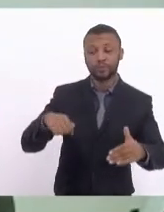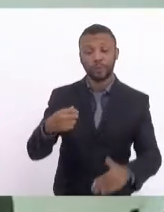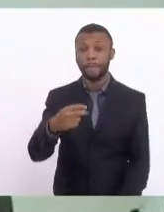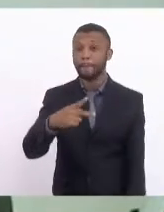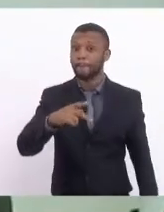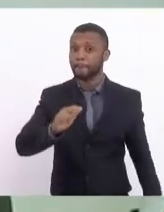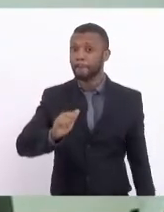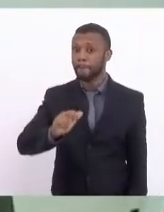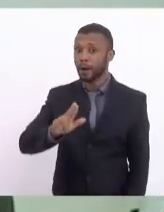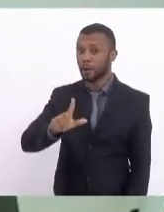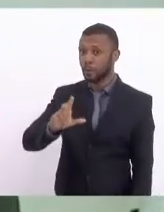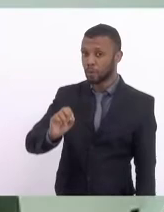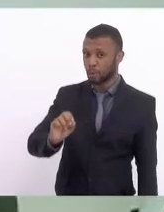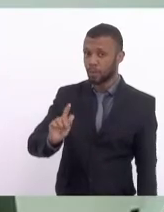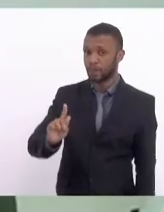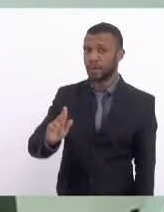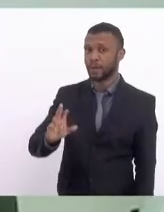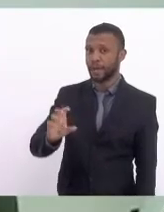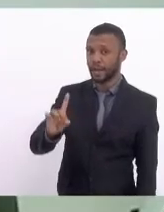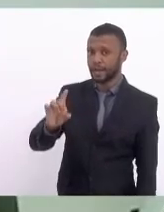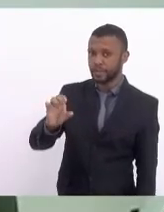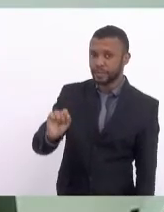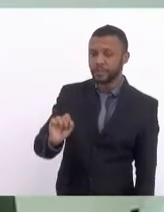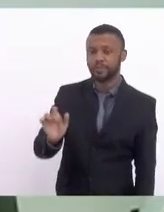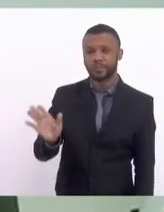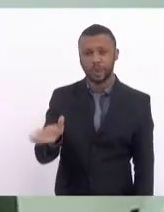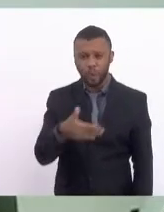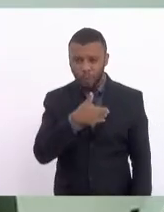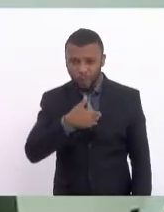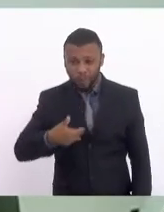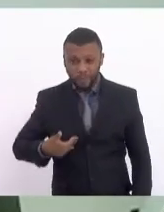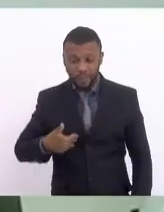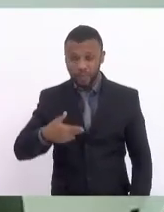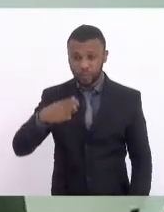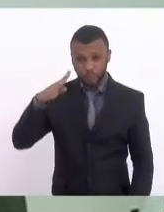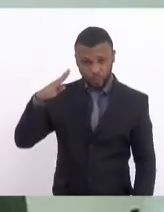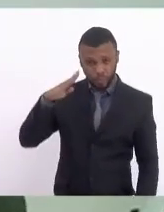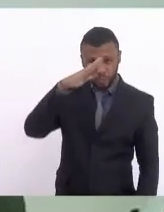fiscalista, como é todo esse governo Bolsonaro,